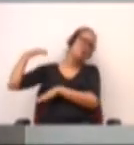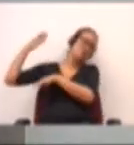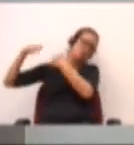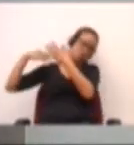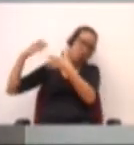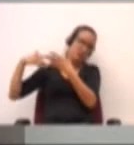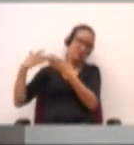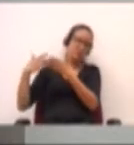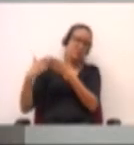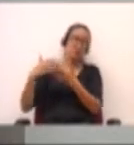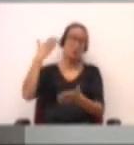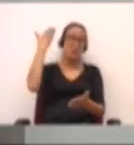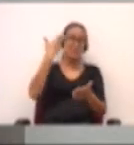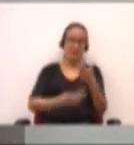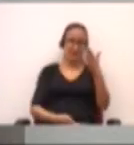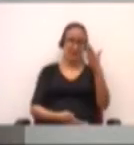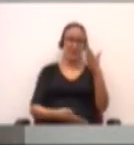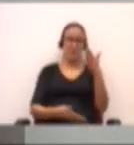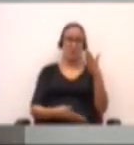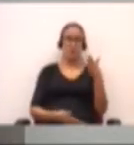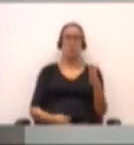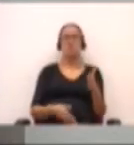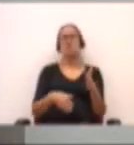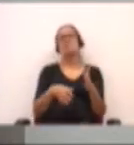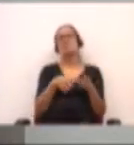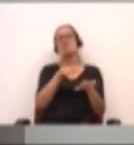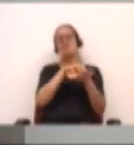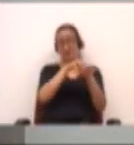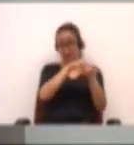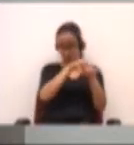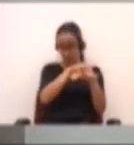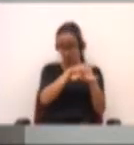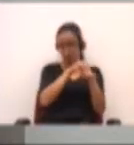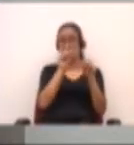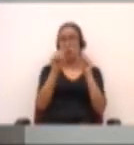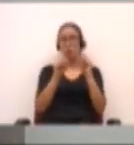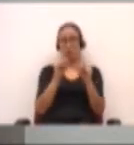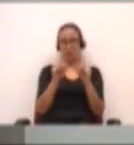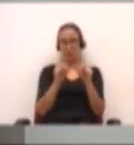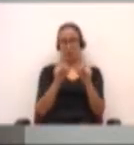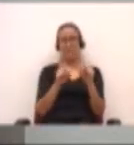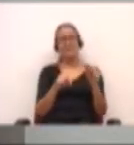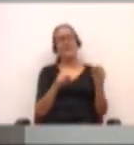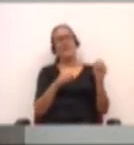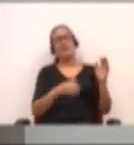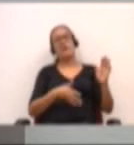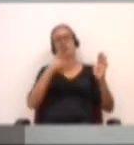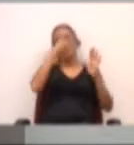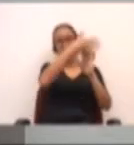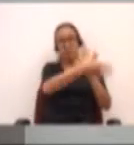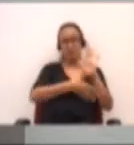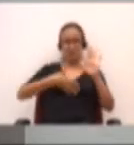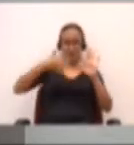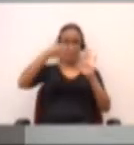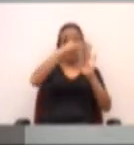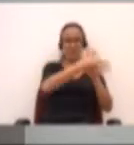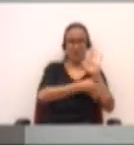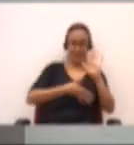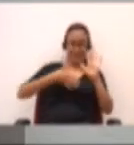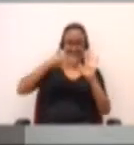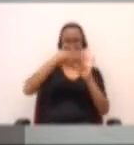um transporte que fazia muito bem, não no saudosismo, mas sim, ele é mais econômico, ele é